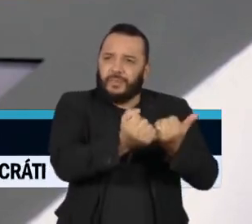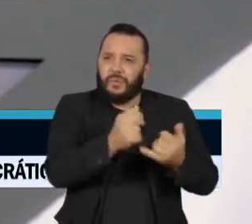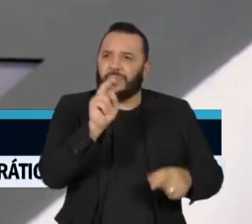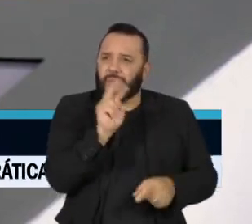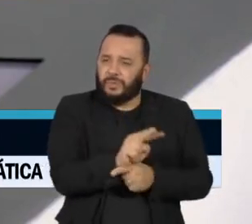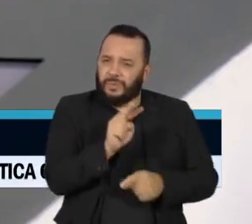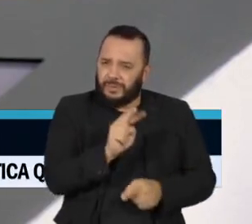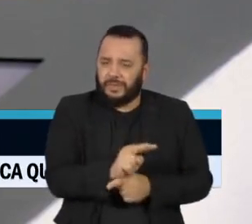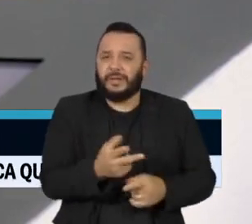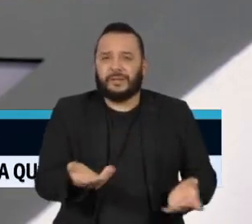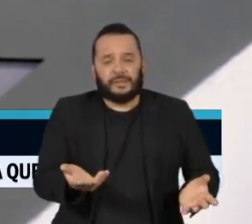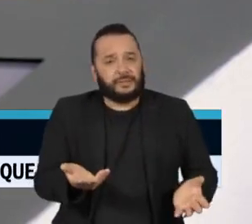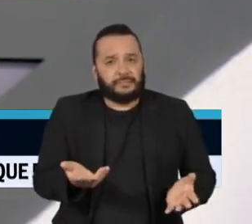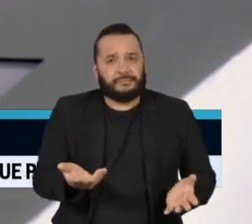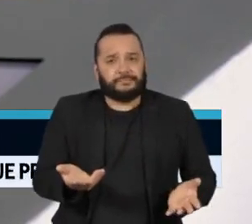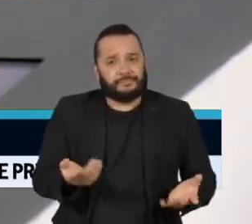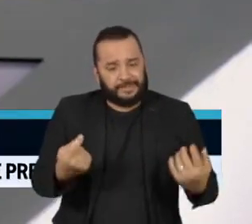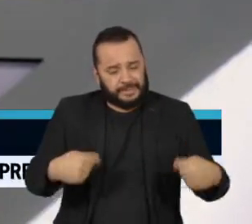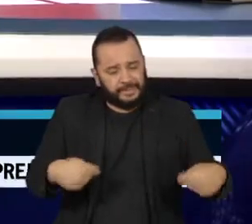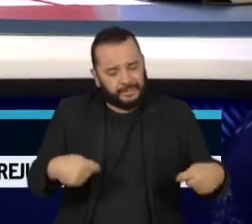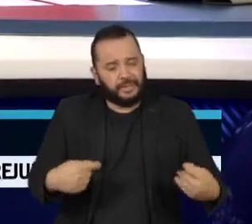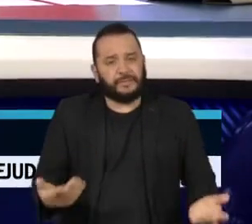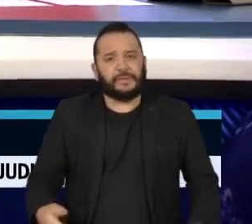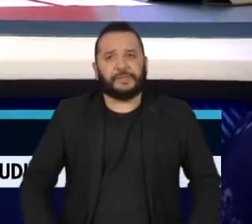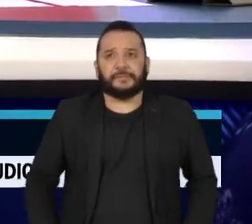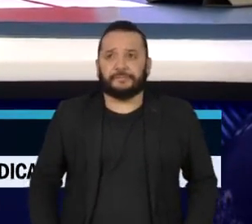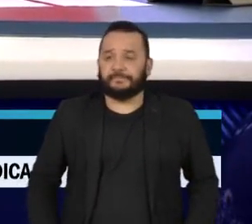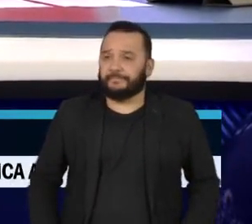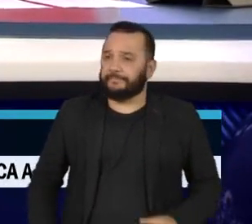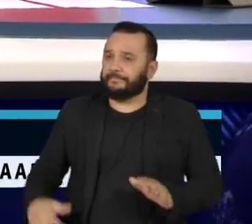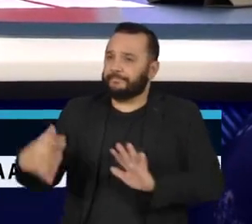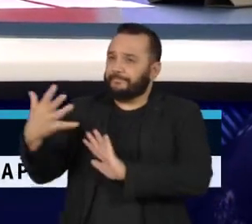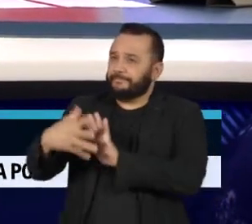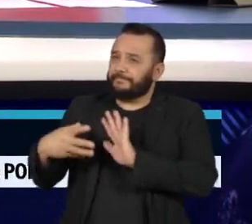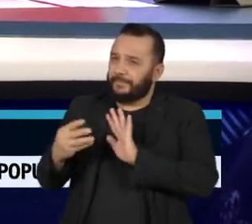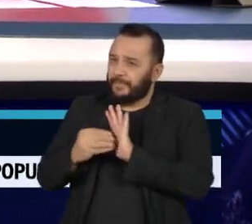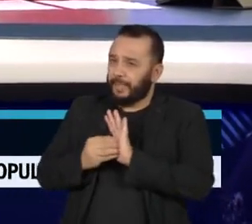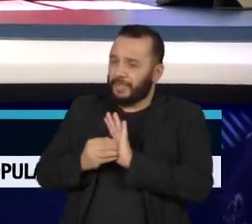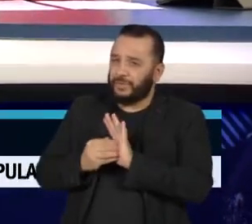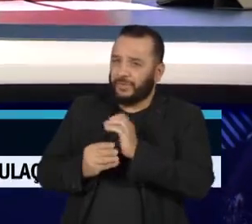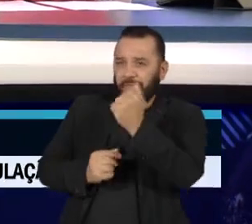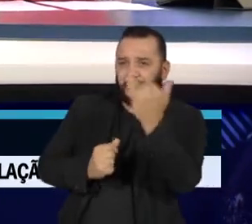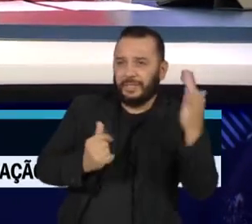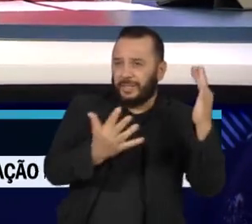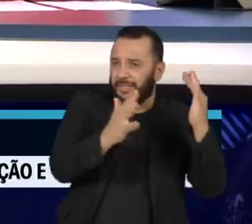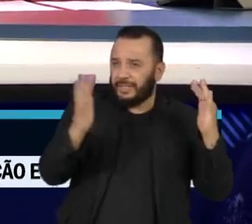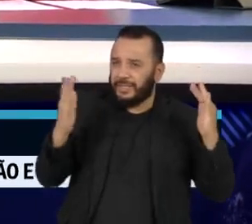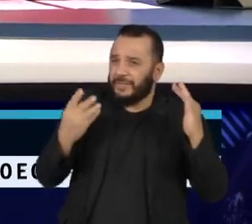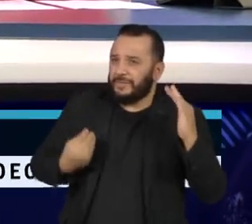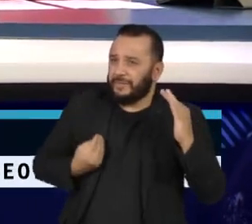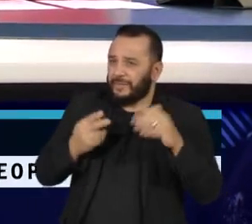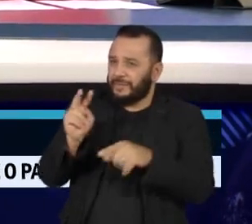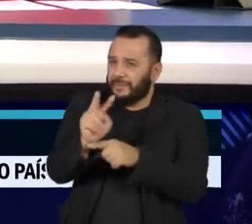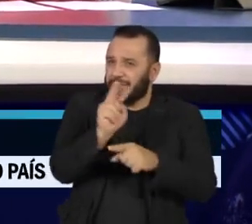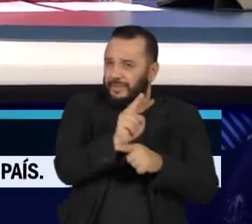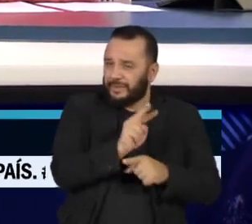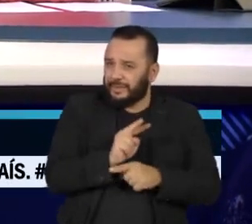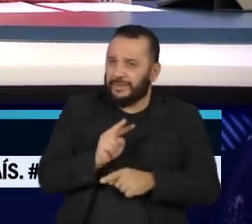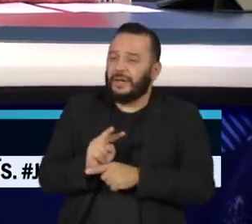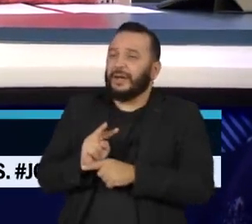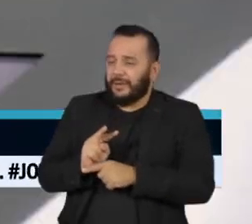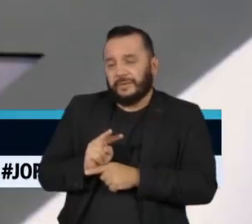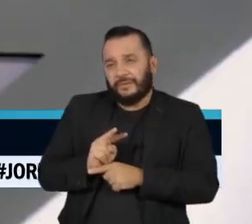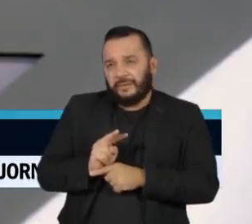feita e não era feita a Amazônia viva Amazônia preservada nosso melhor cartão de visitas para enfrentar o isolamento